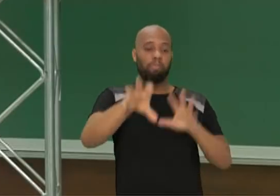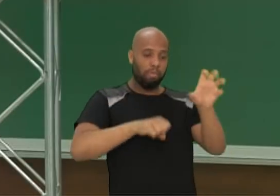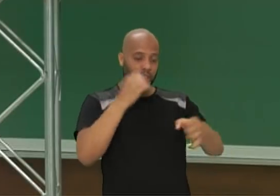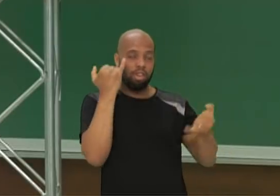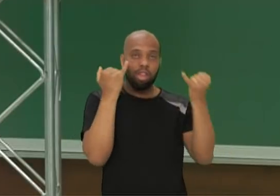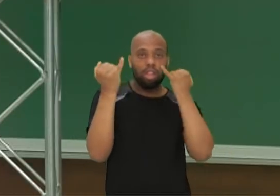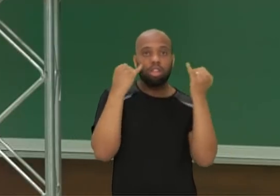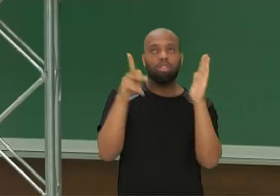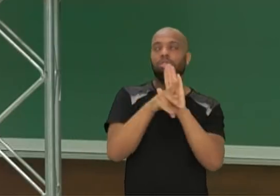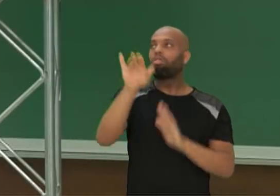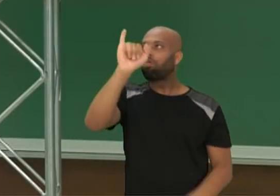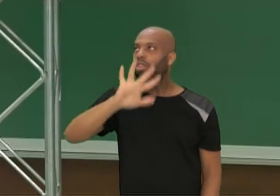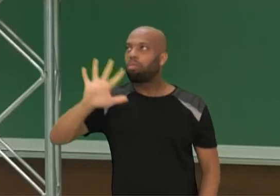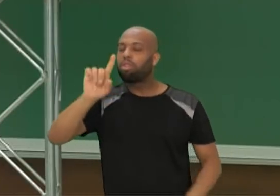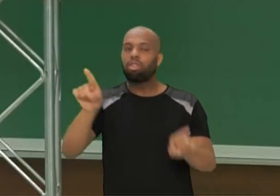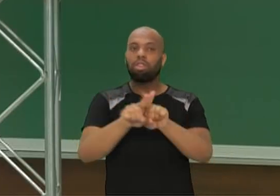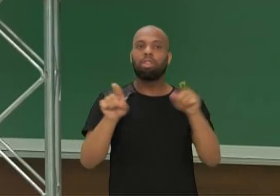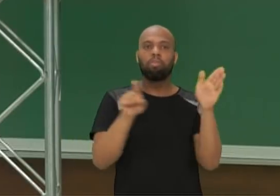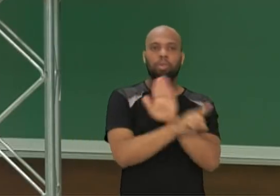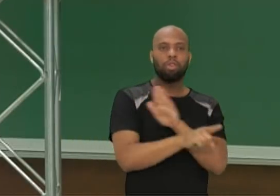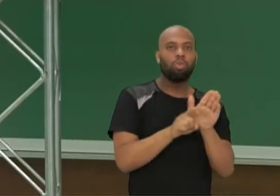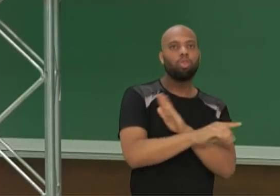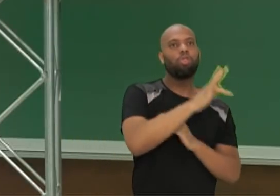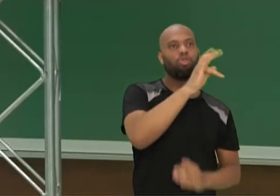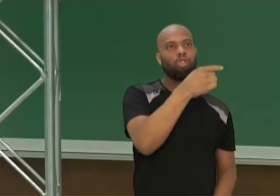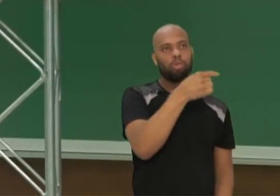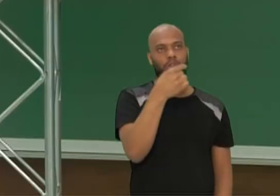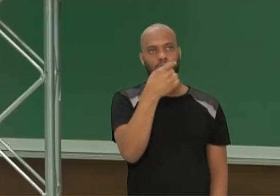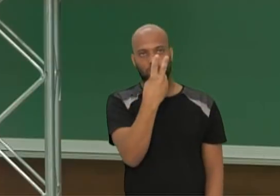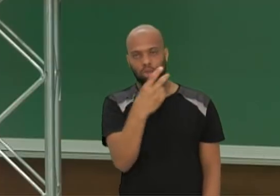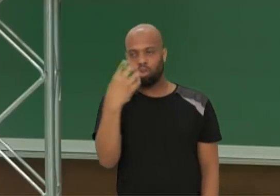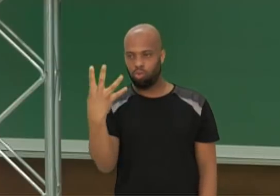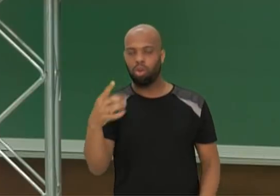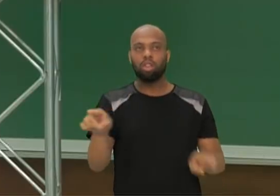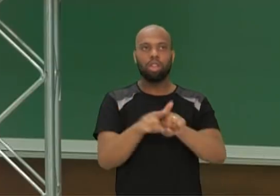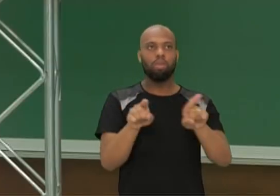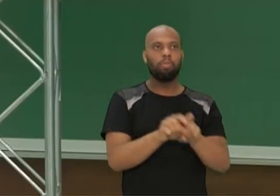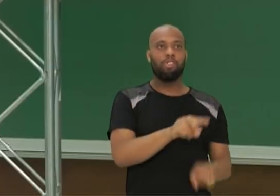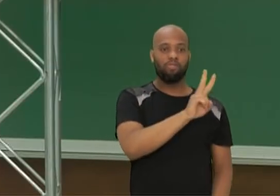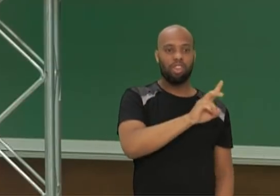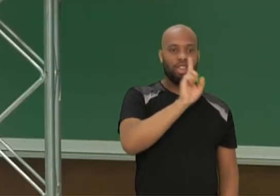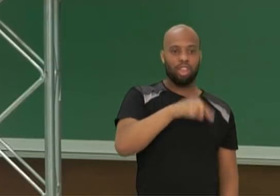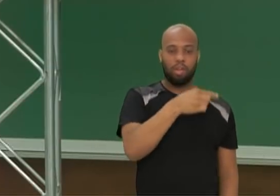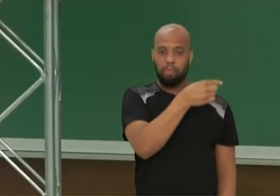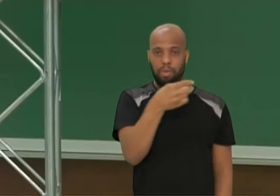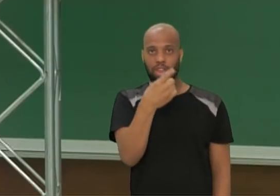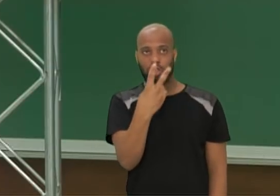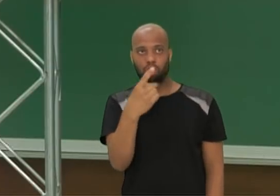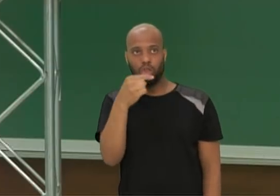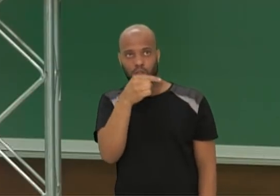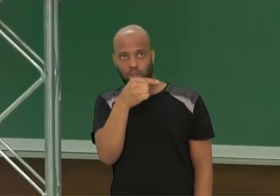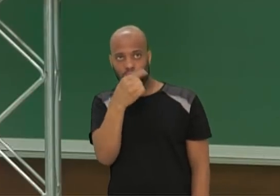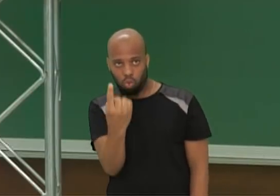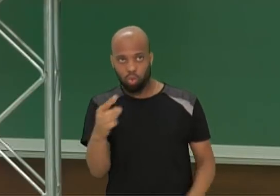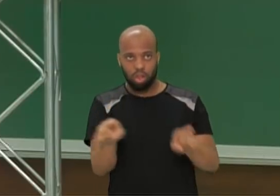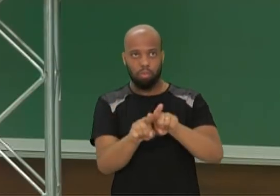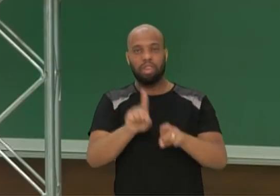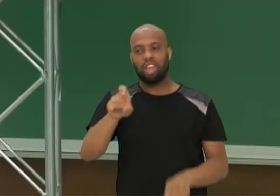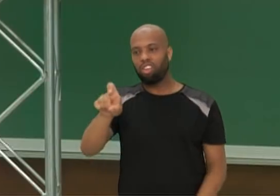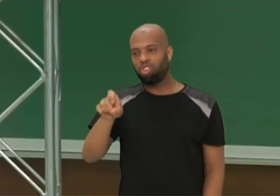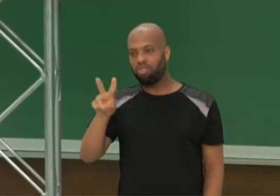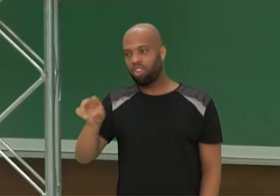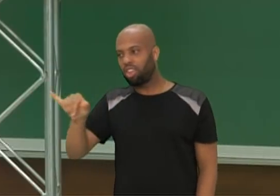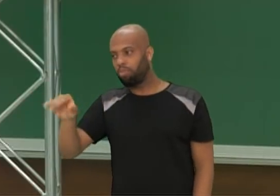enunciado. Foco, menos 2, 4. Vértice, menos 2, 1, que é o x do vértice e y do vértice, tá?